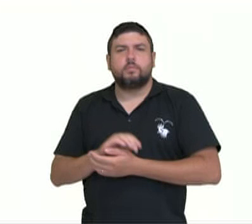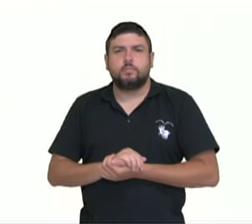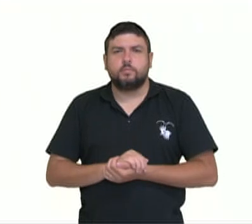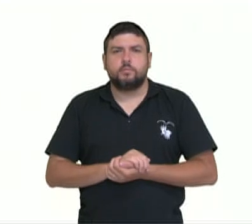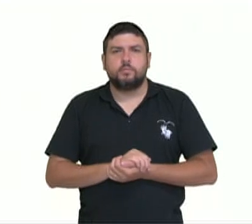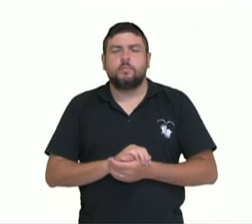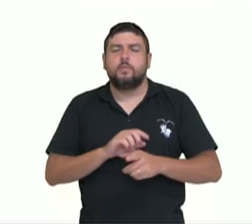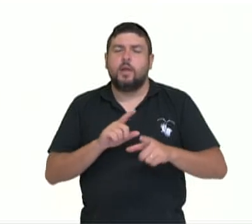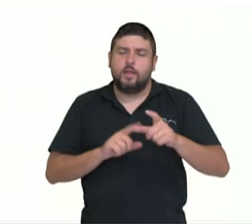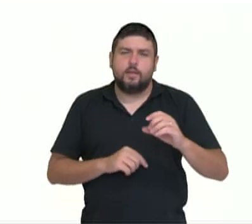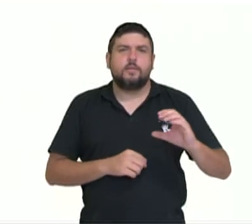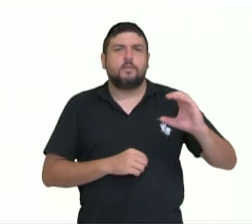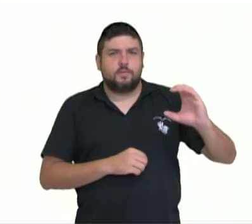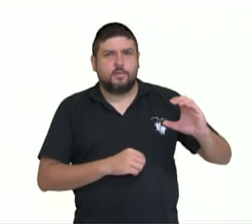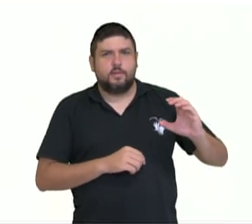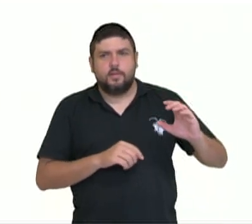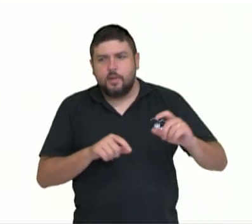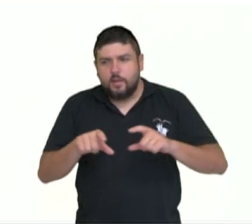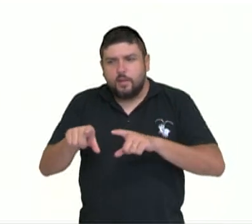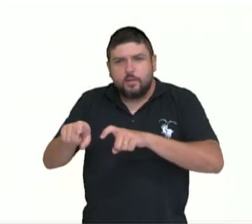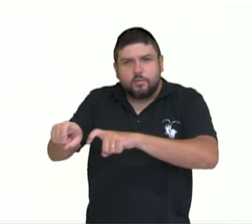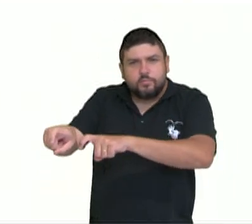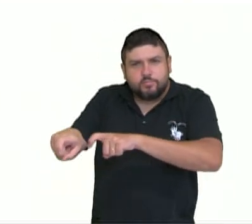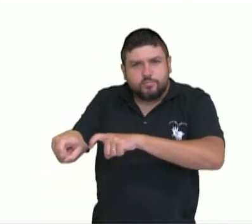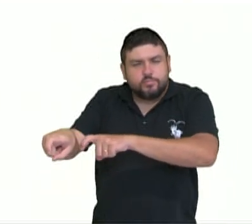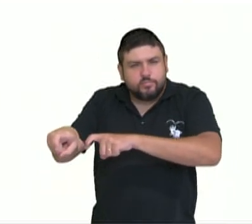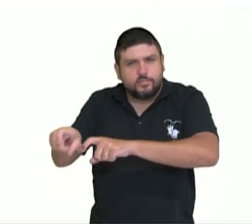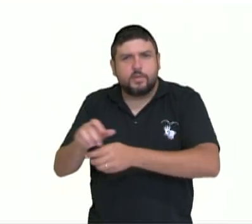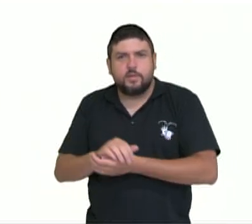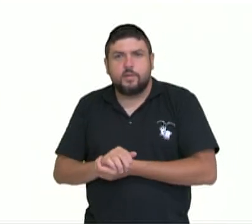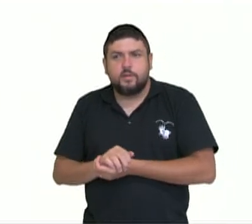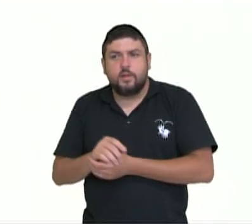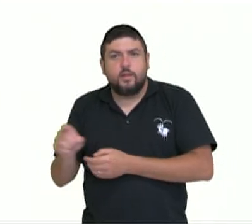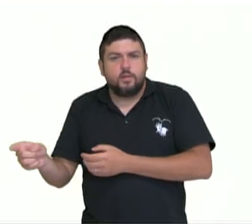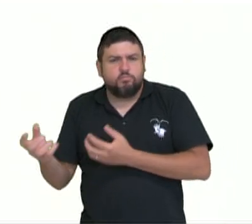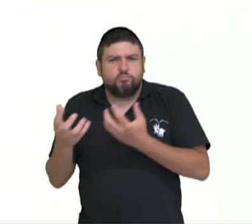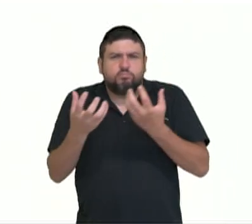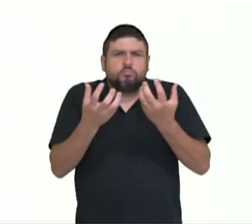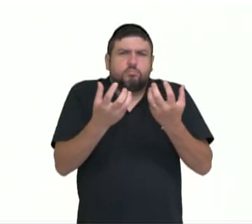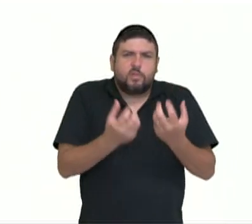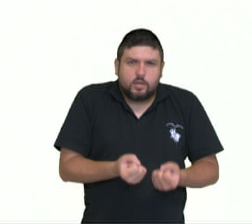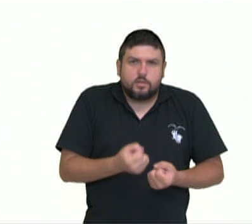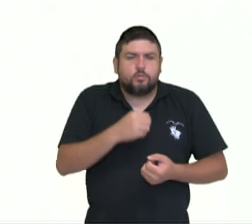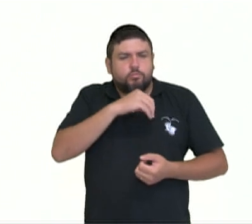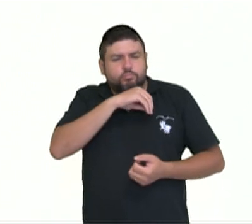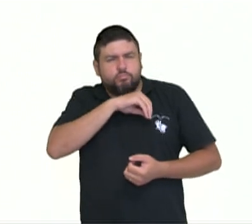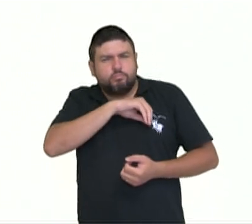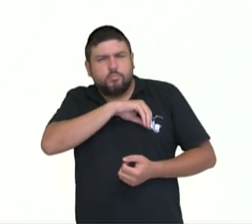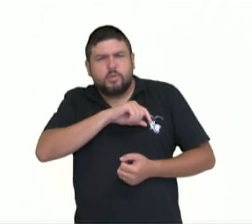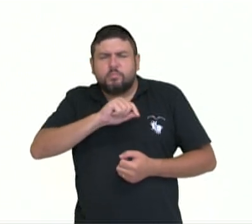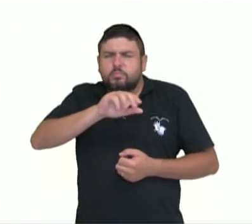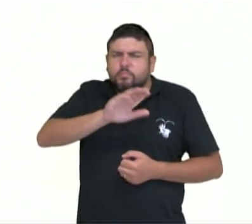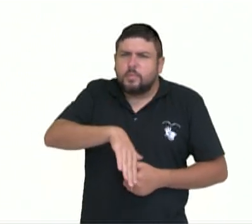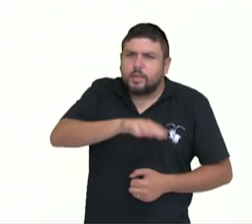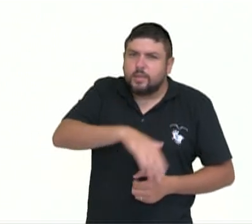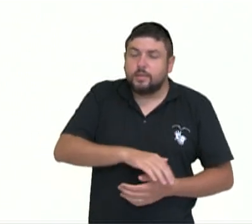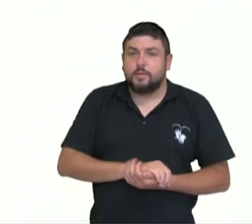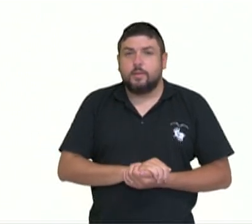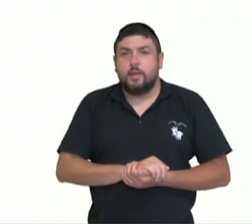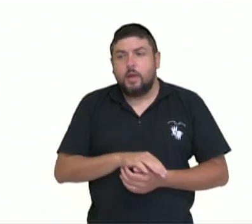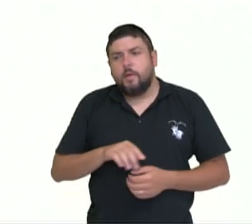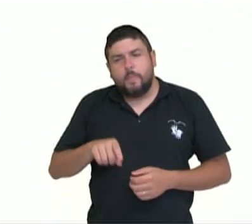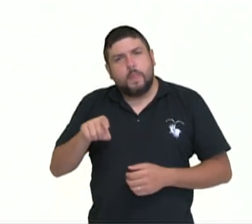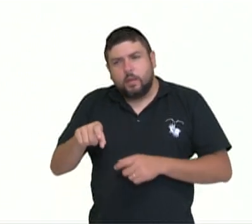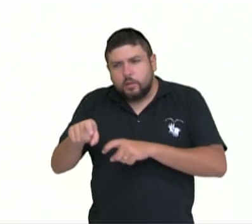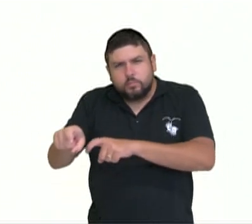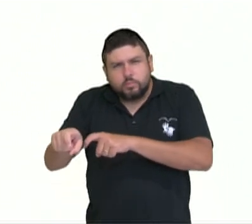letra C, os camponeses. É interessante a gente pensar que esses camponeses vão ser os trabalhadores